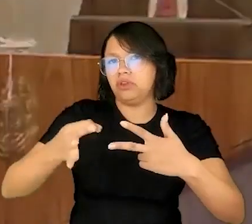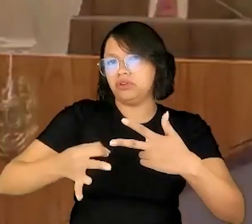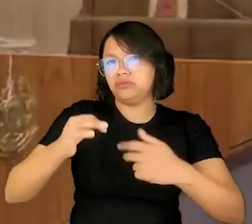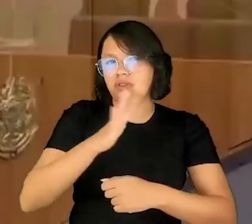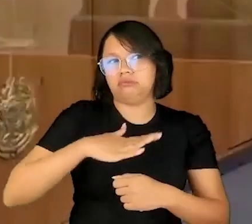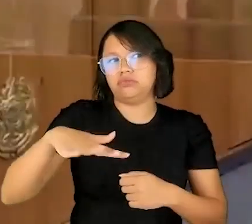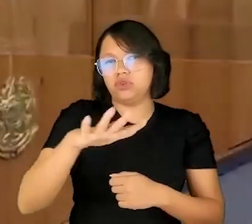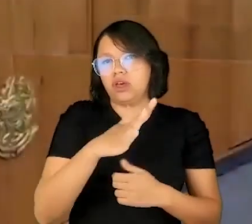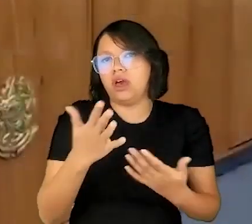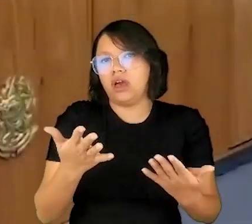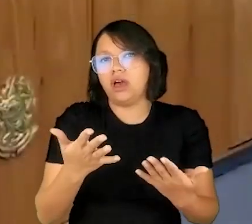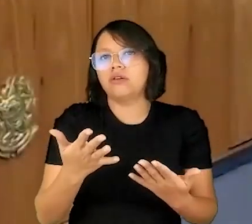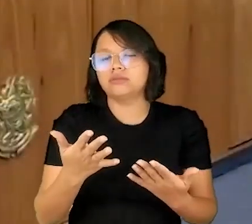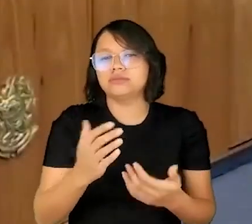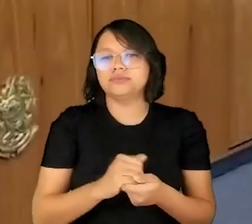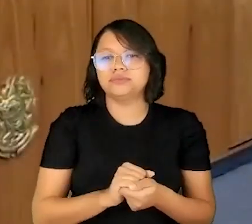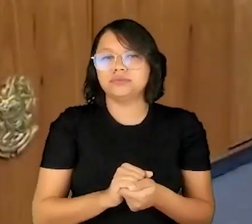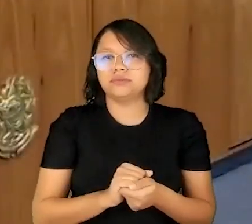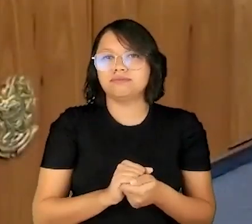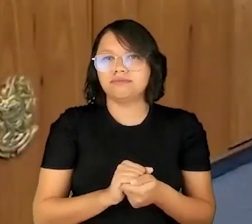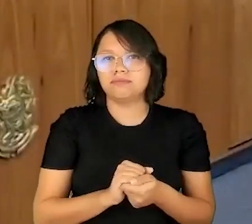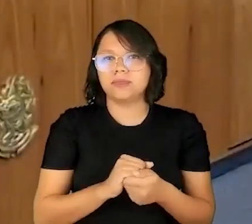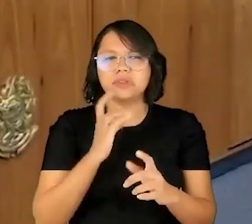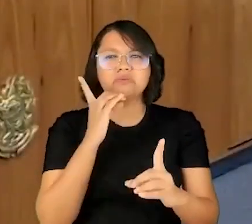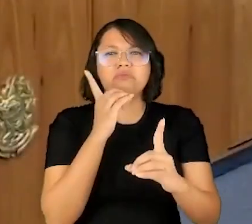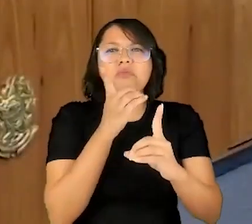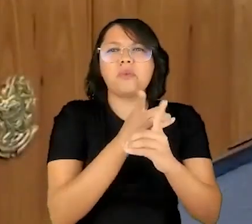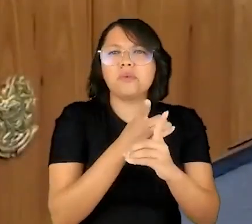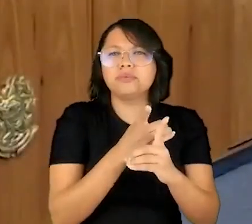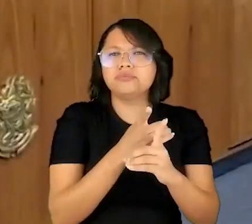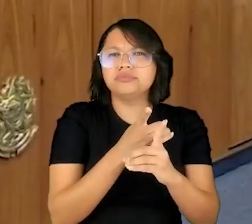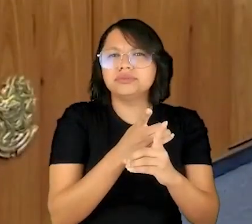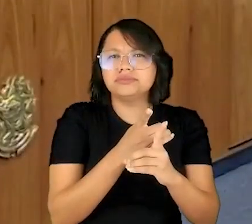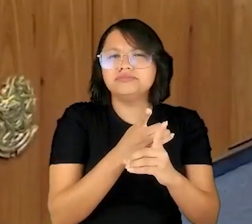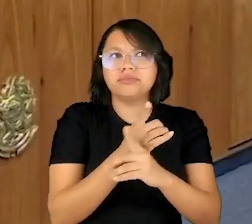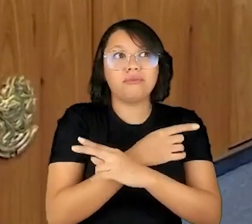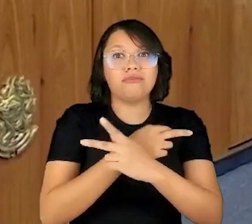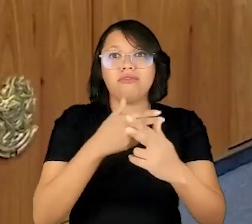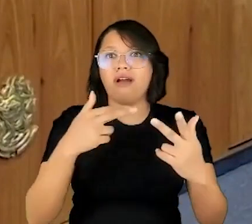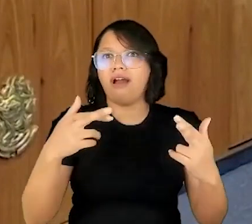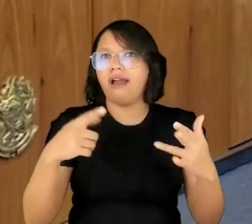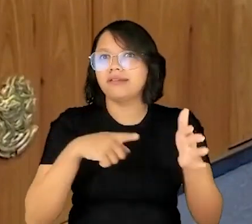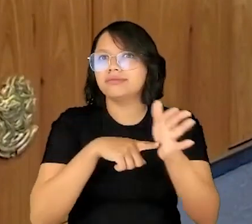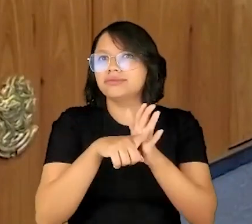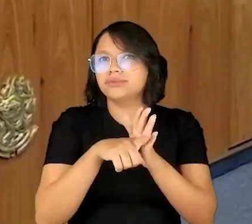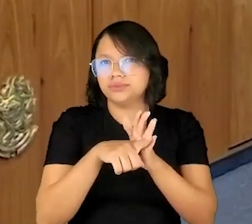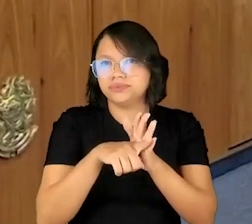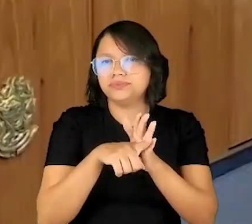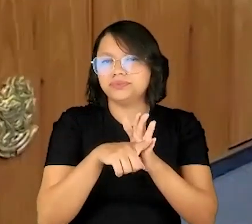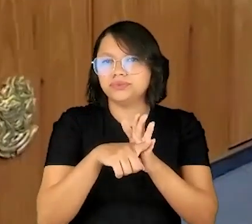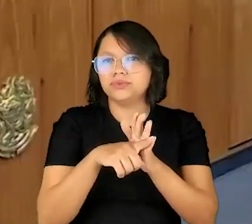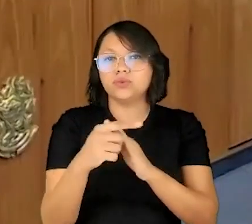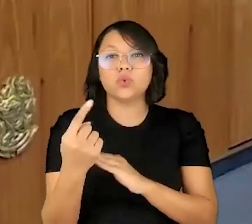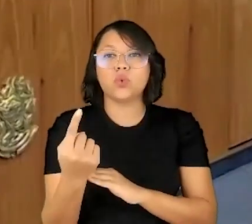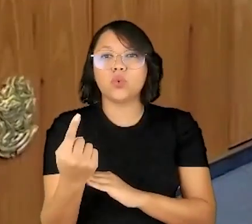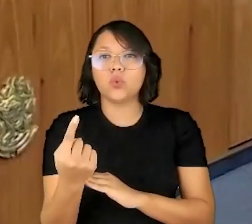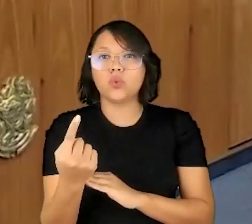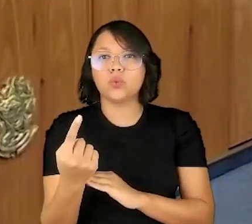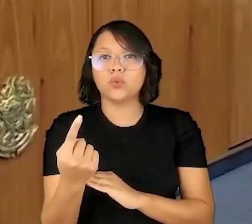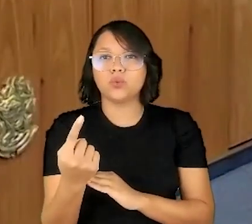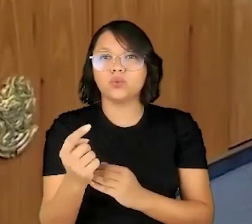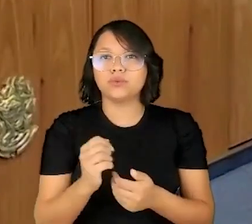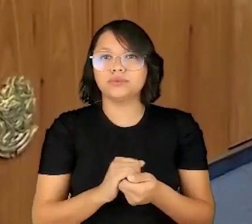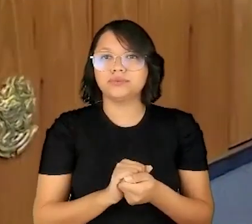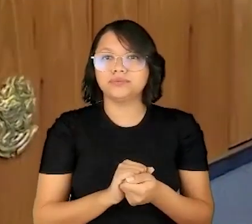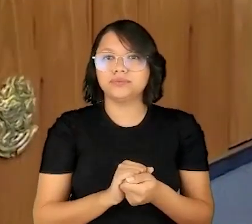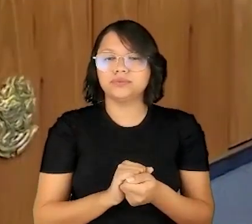geral, ele se depara com várias questões. E uma delas